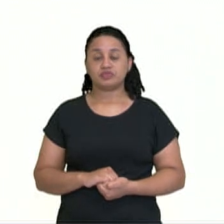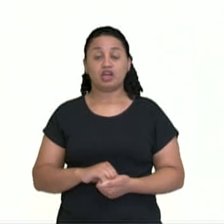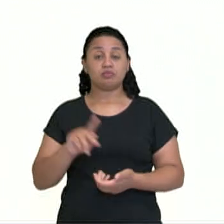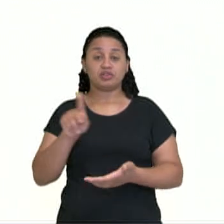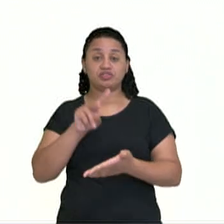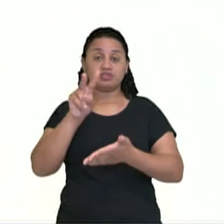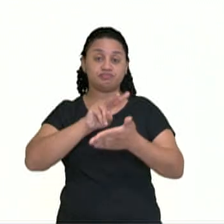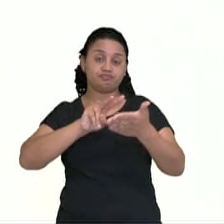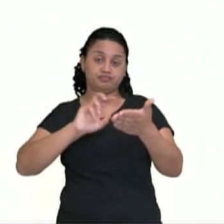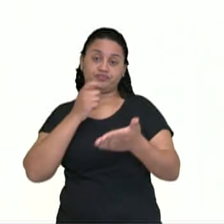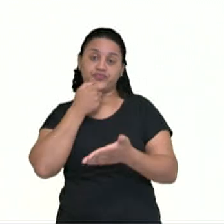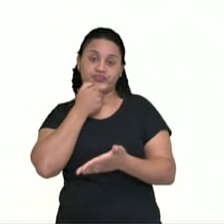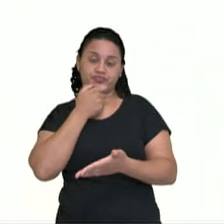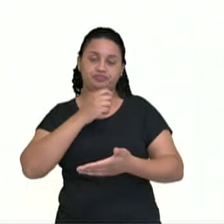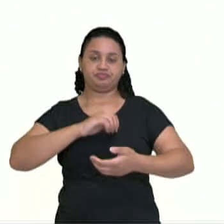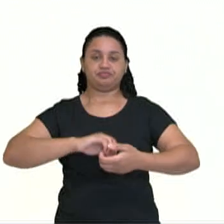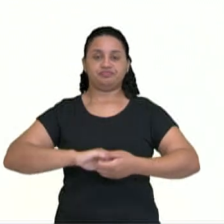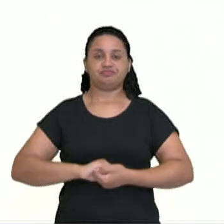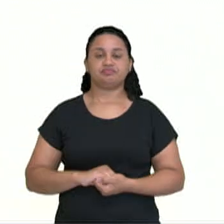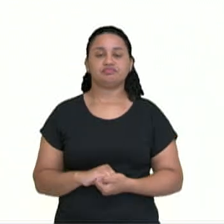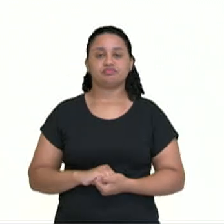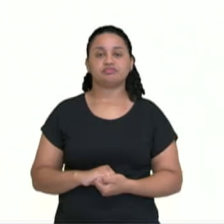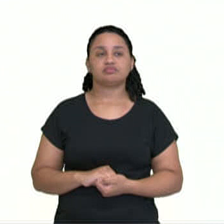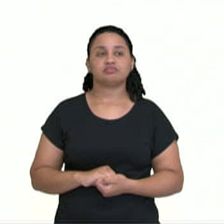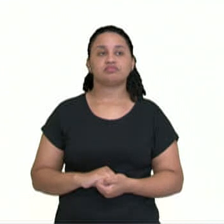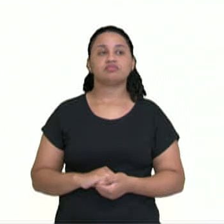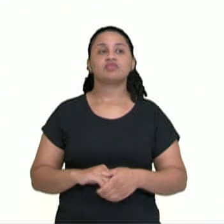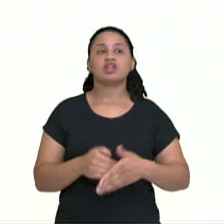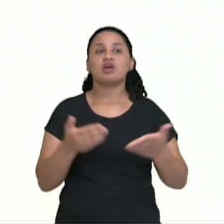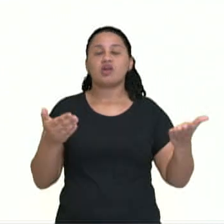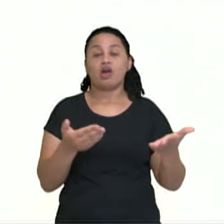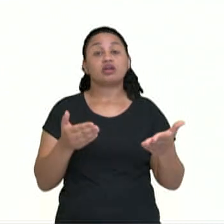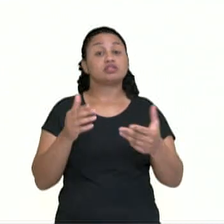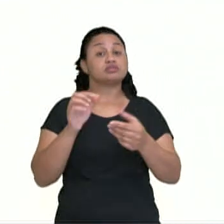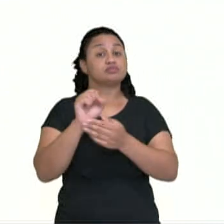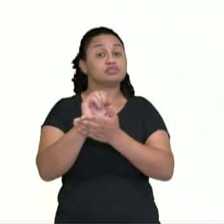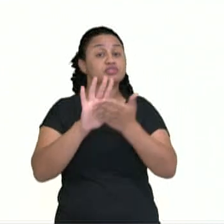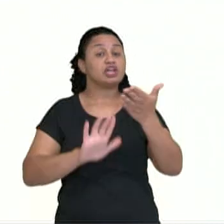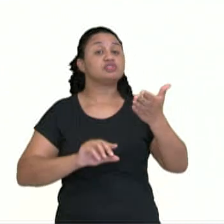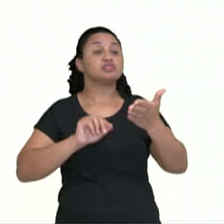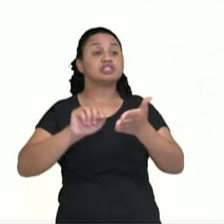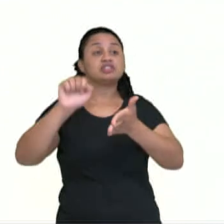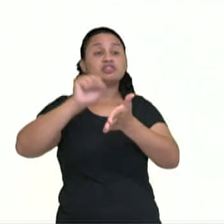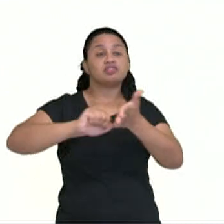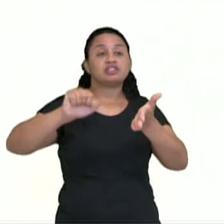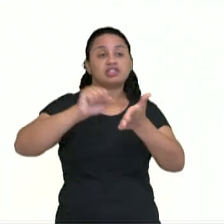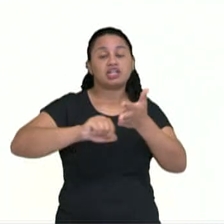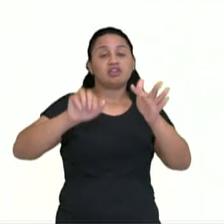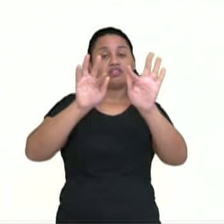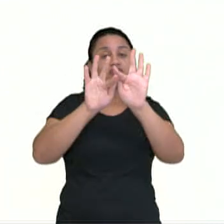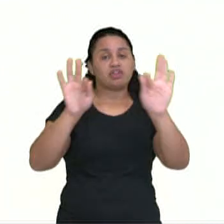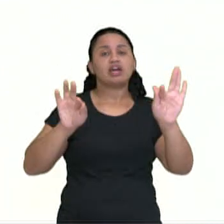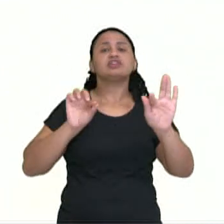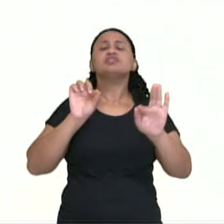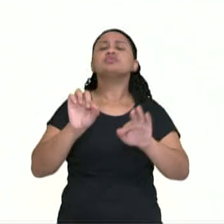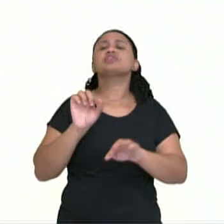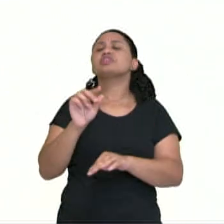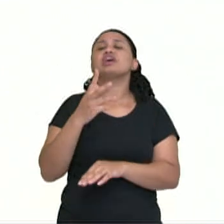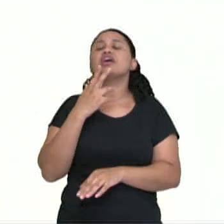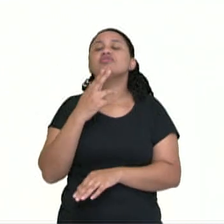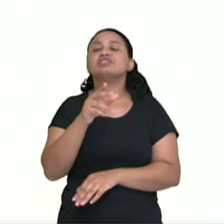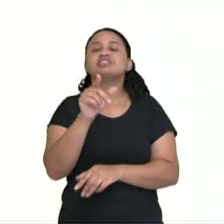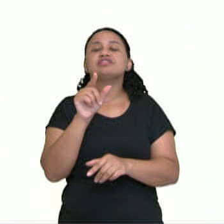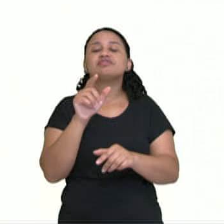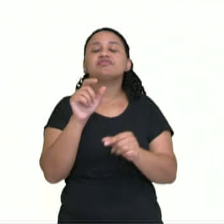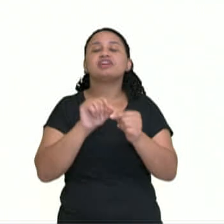suggested expression. Então agora você vai fazer uma atividade. Você vai escrever uma frase contando o que te faz dar